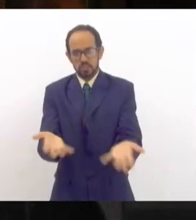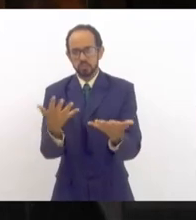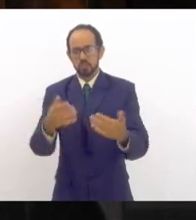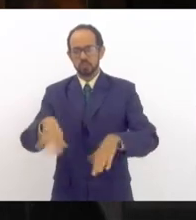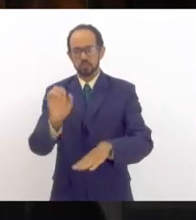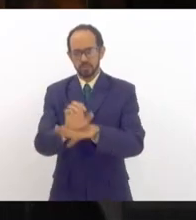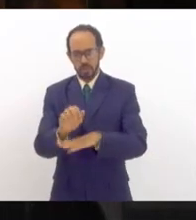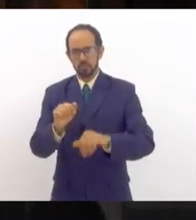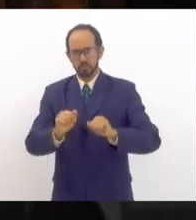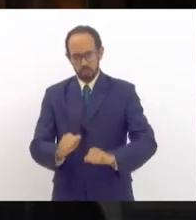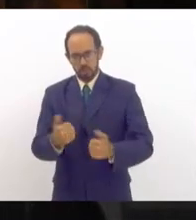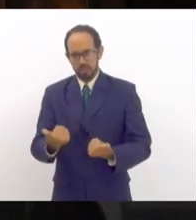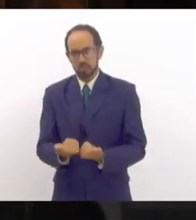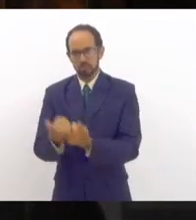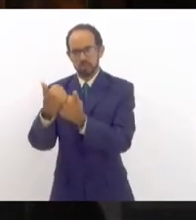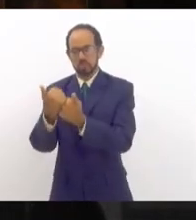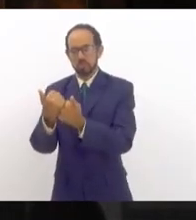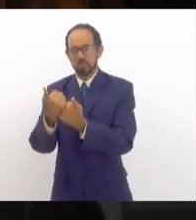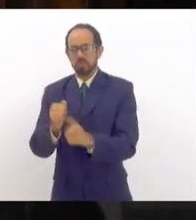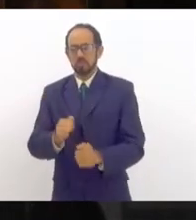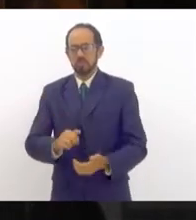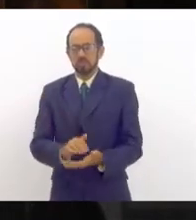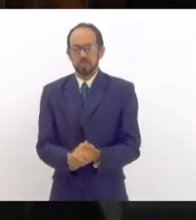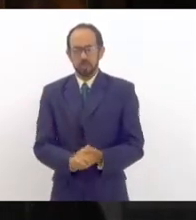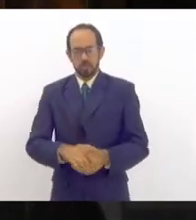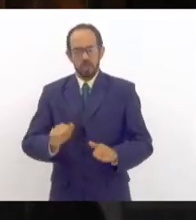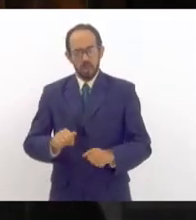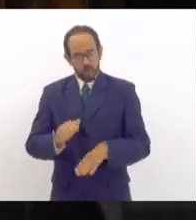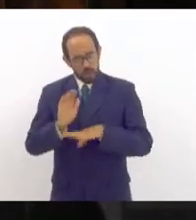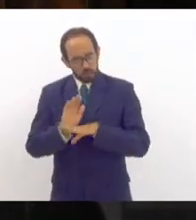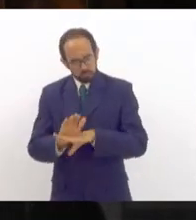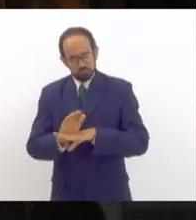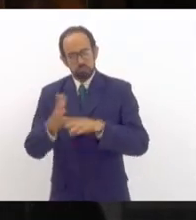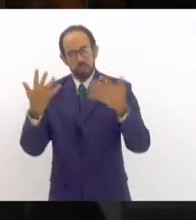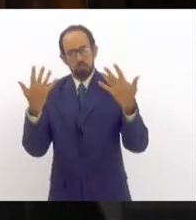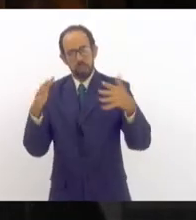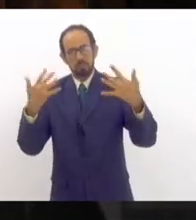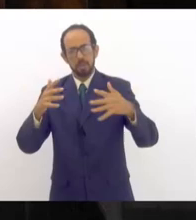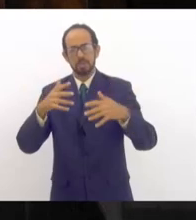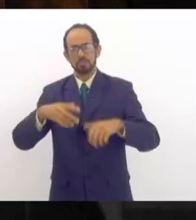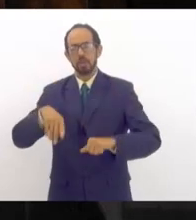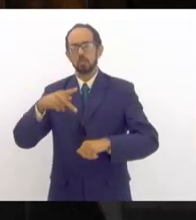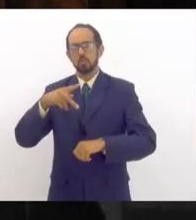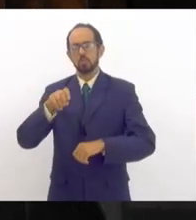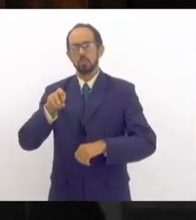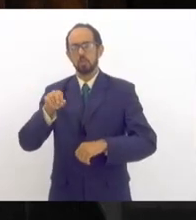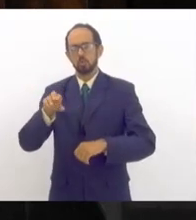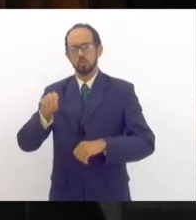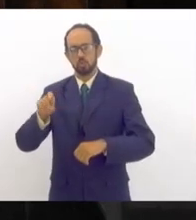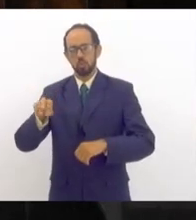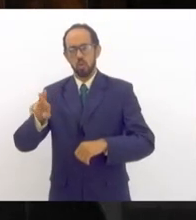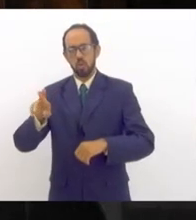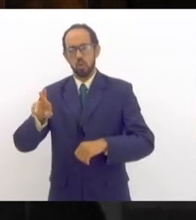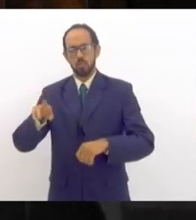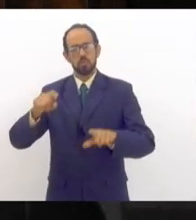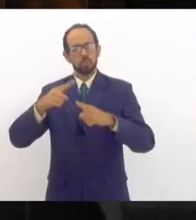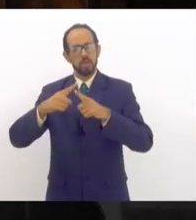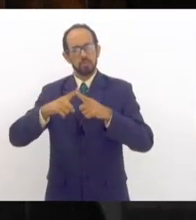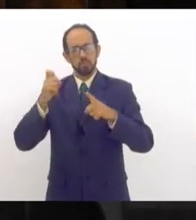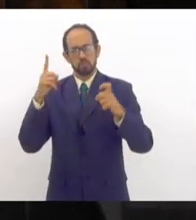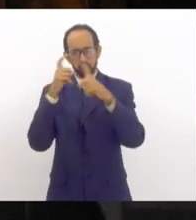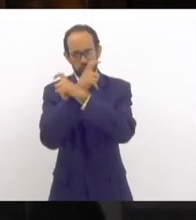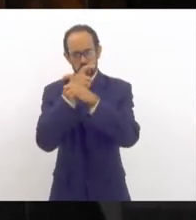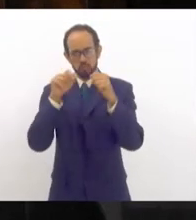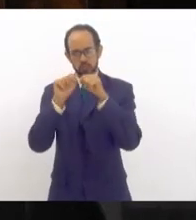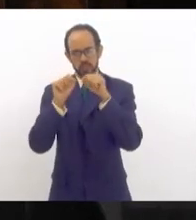apoiando quero colaborado com todos os produtores culturais do Estado parabenizá-los porque é difícil produzir evento aqui